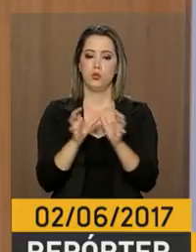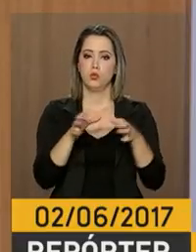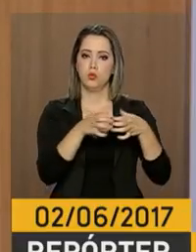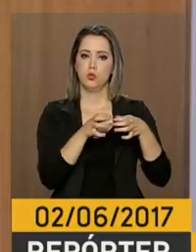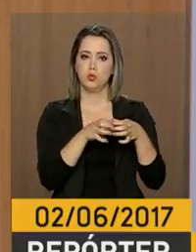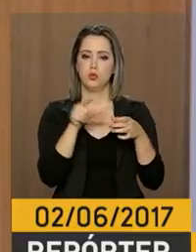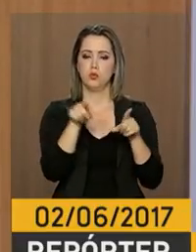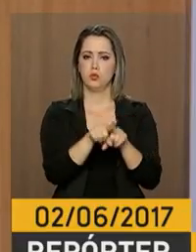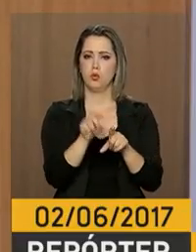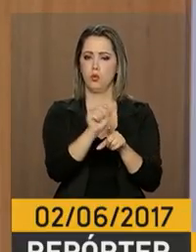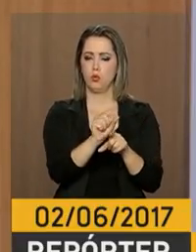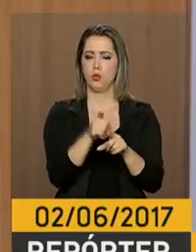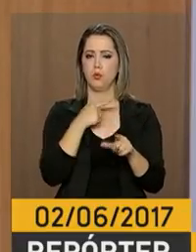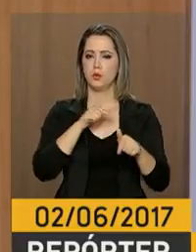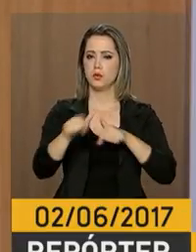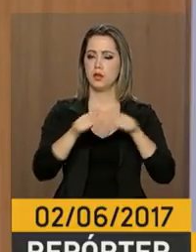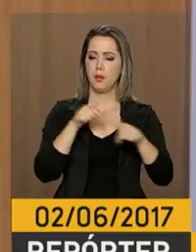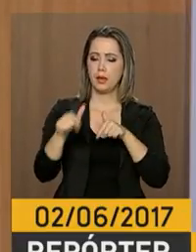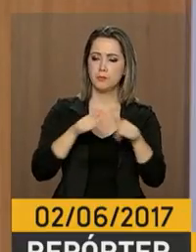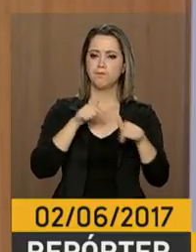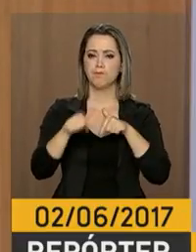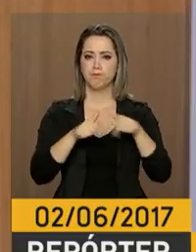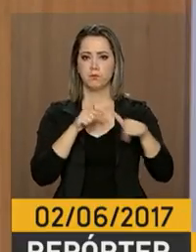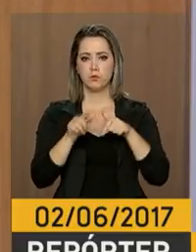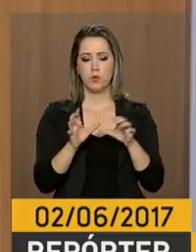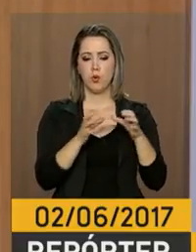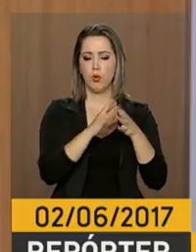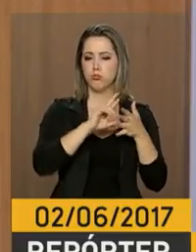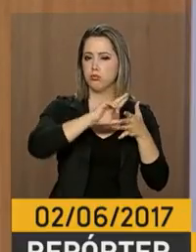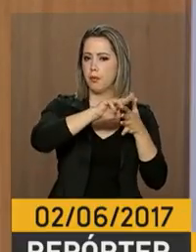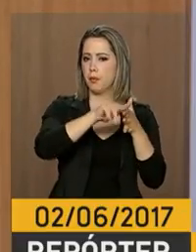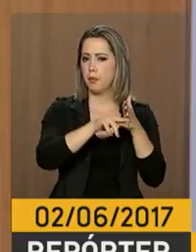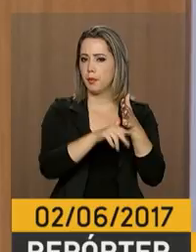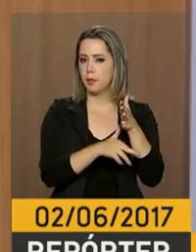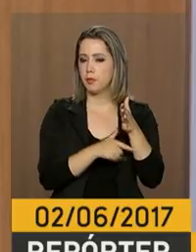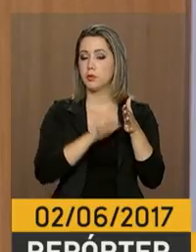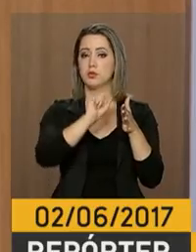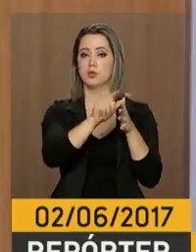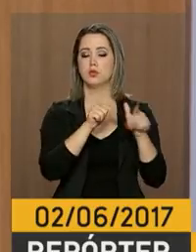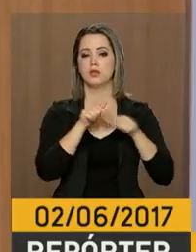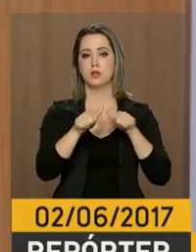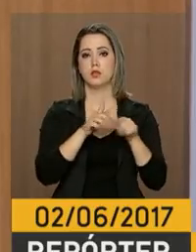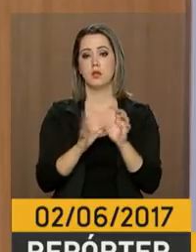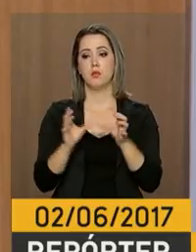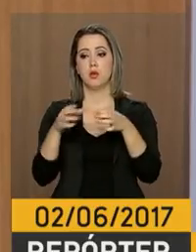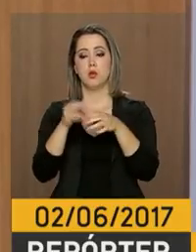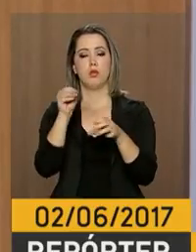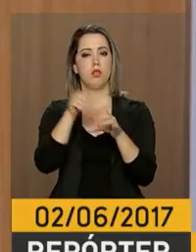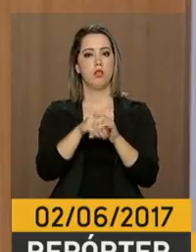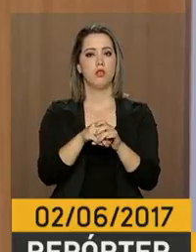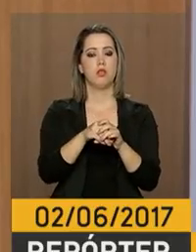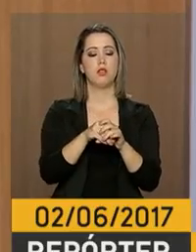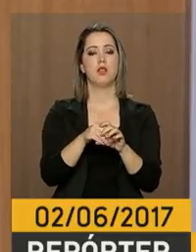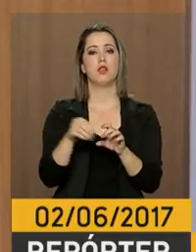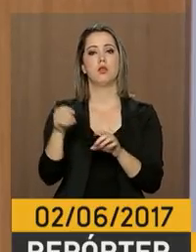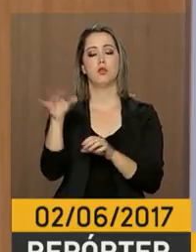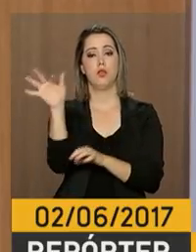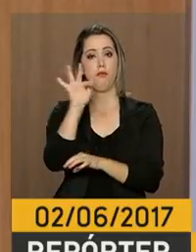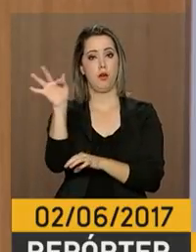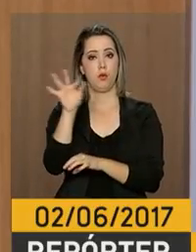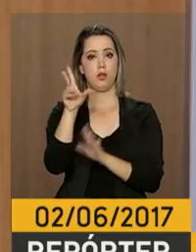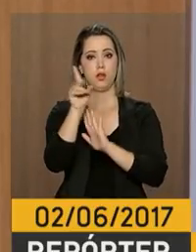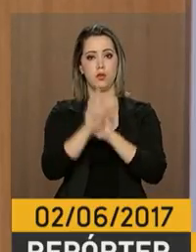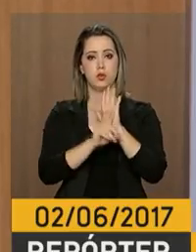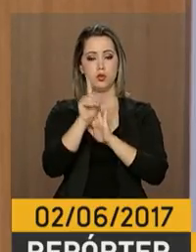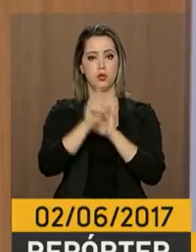rapaz trabalhamos é numa série de projectos incluindo alguns na faculdade de direito da usp no